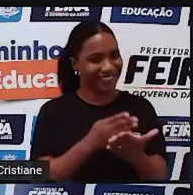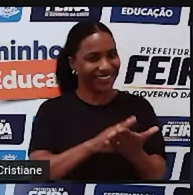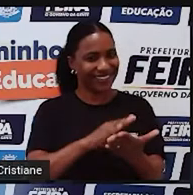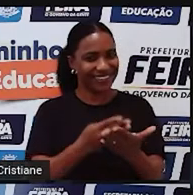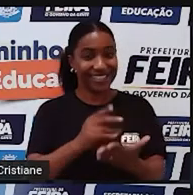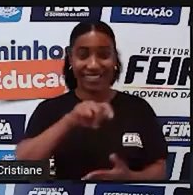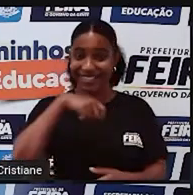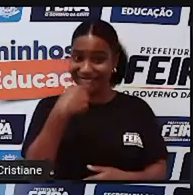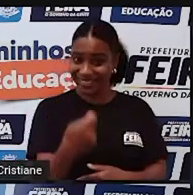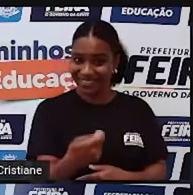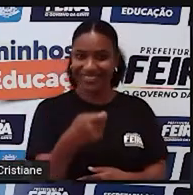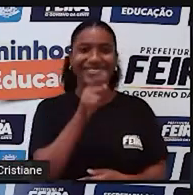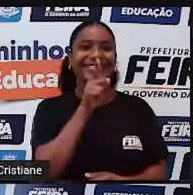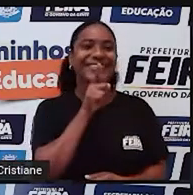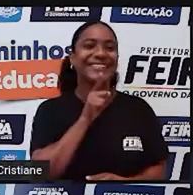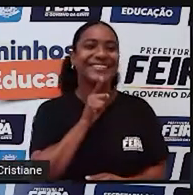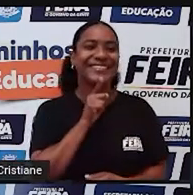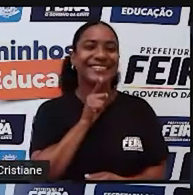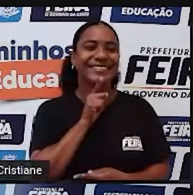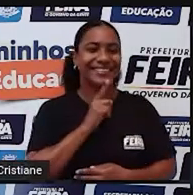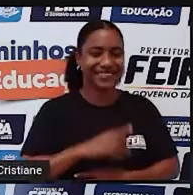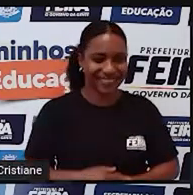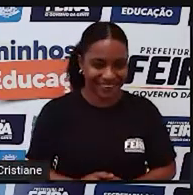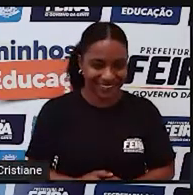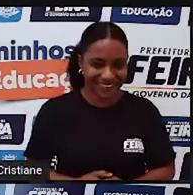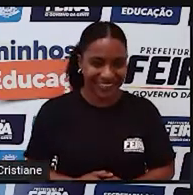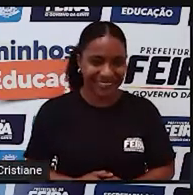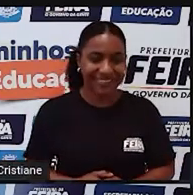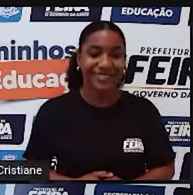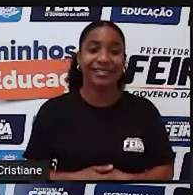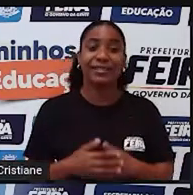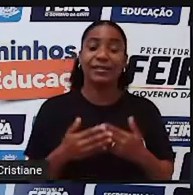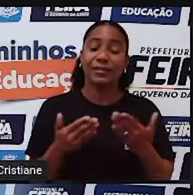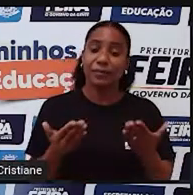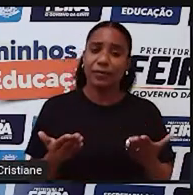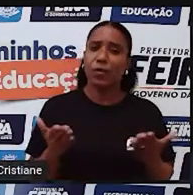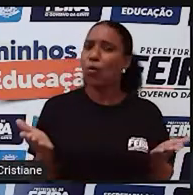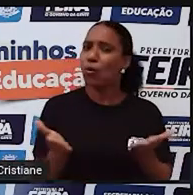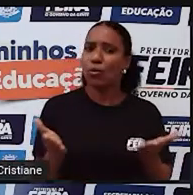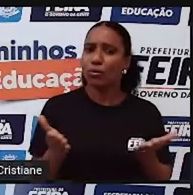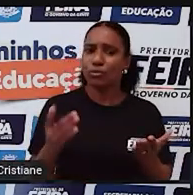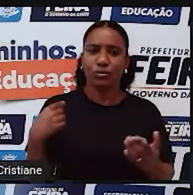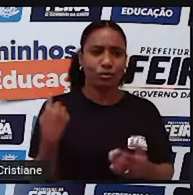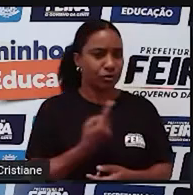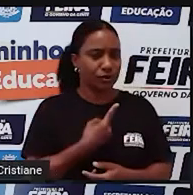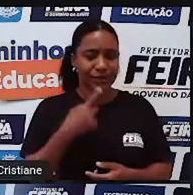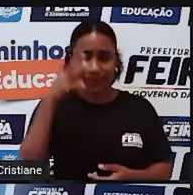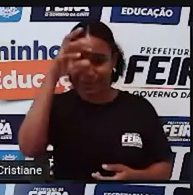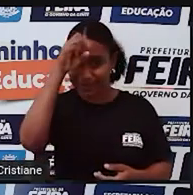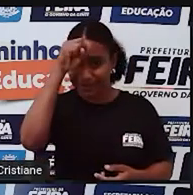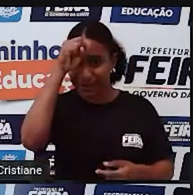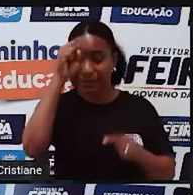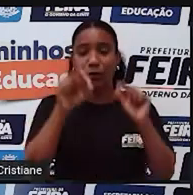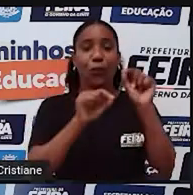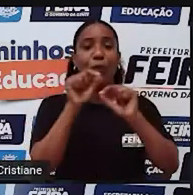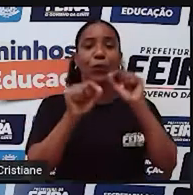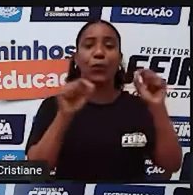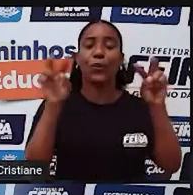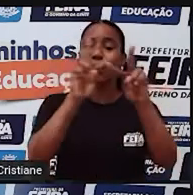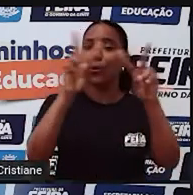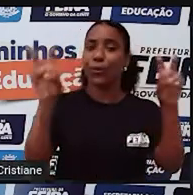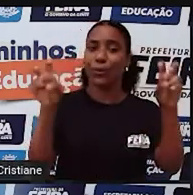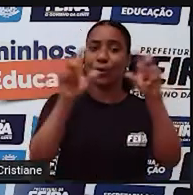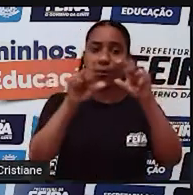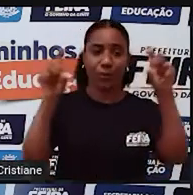intérprete, Cristiane Reis. Ok? E sobre o que nós vamos falar hoje? O tema de nossa